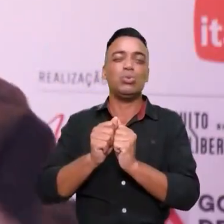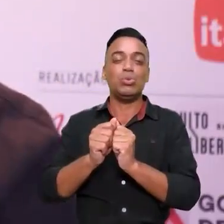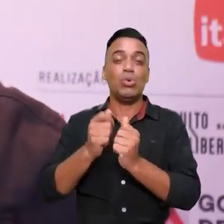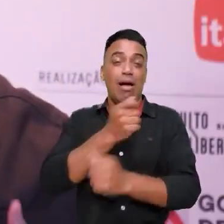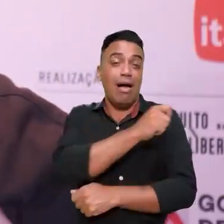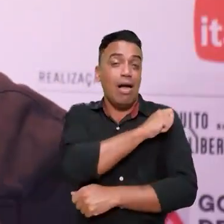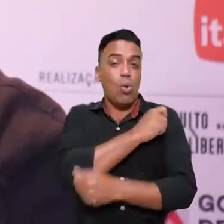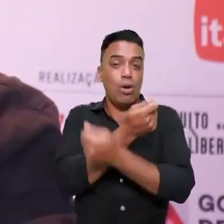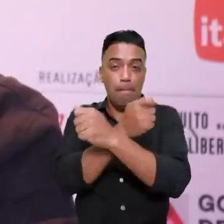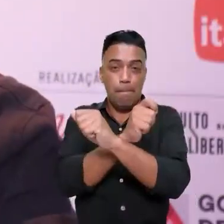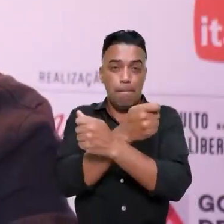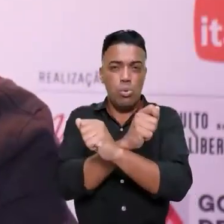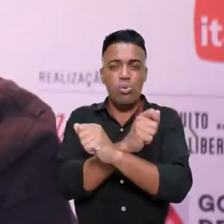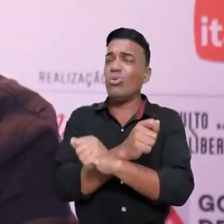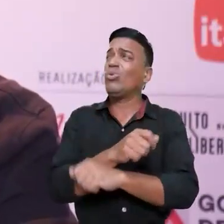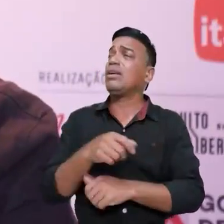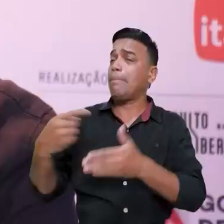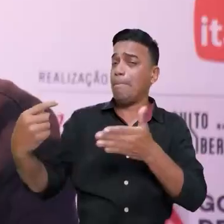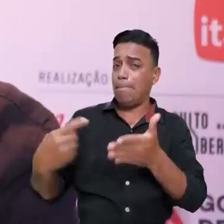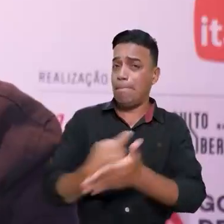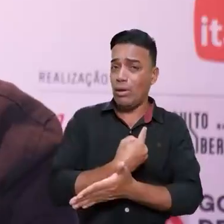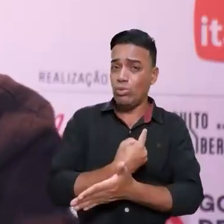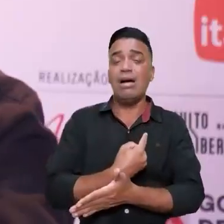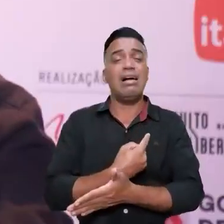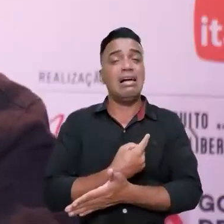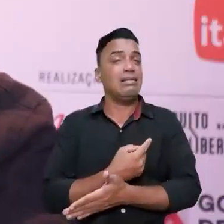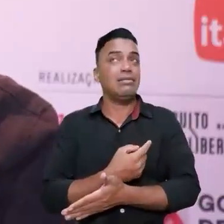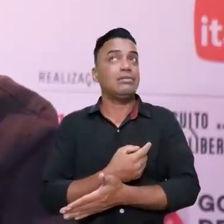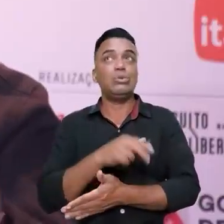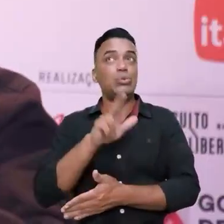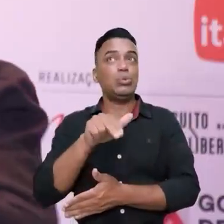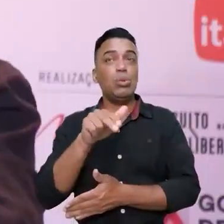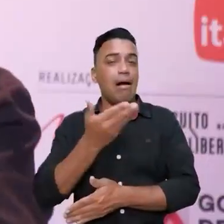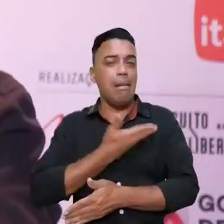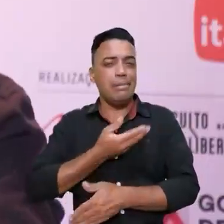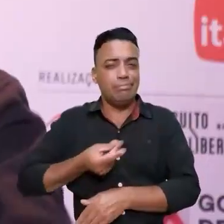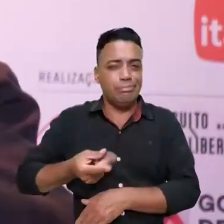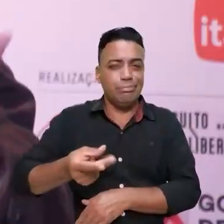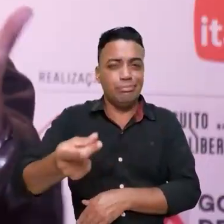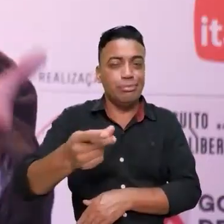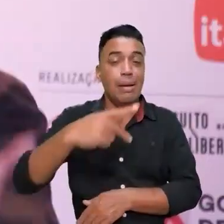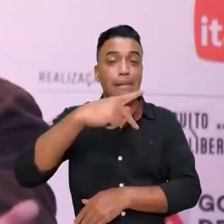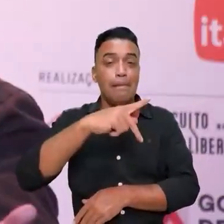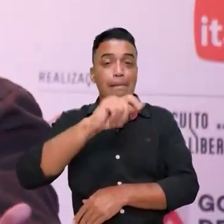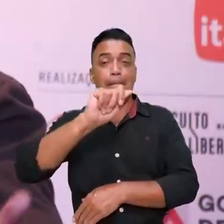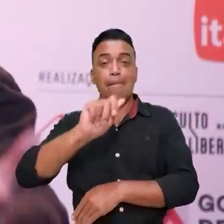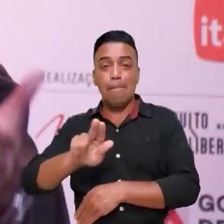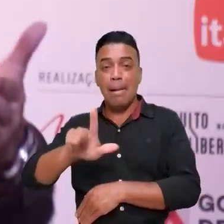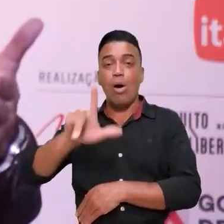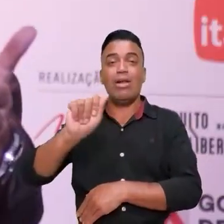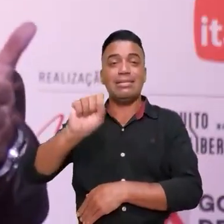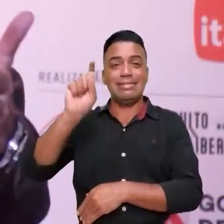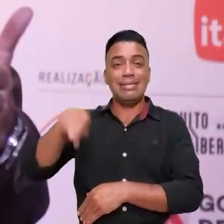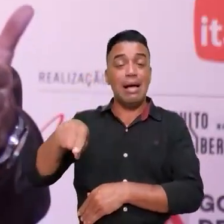Se me perguntassem com quem você acha que nunca seria seu amigo para toda a vida aqui, eu falaria Paula Sá, porque